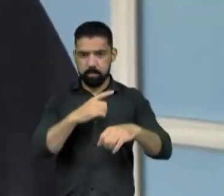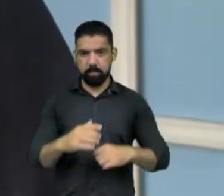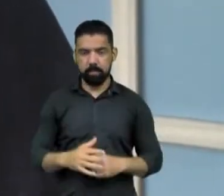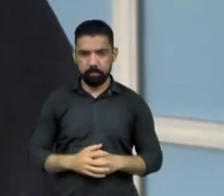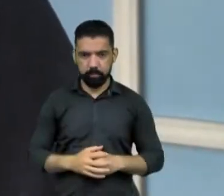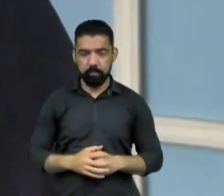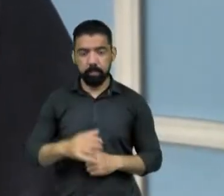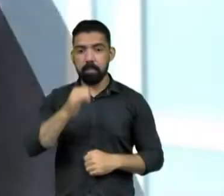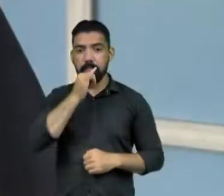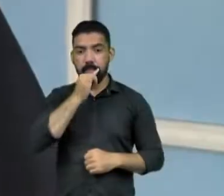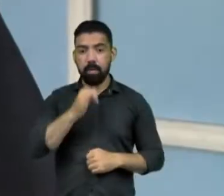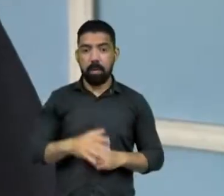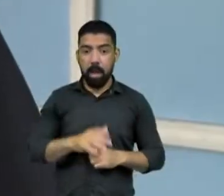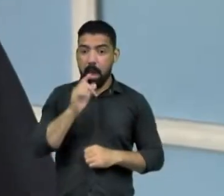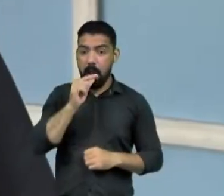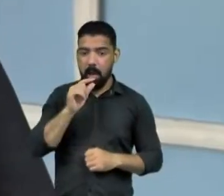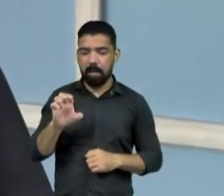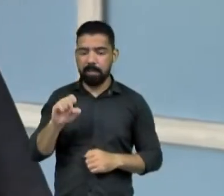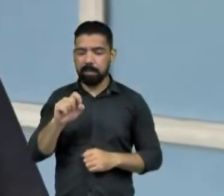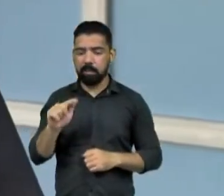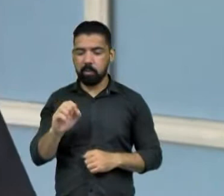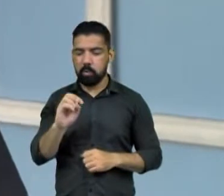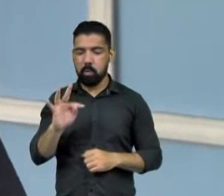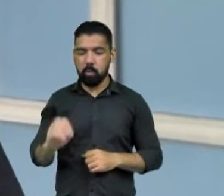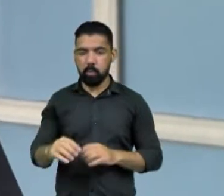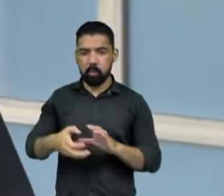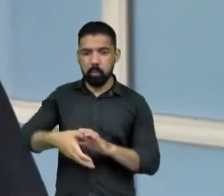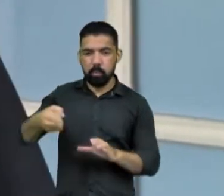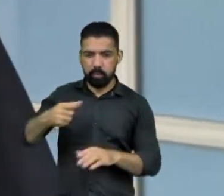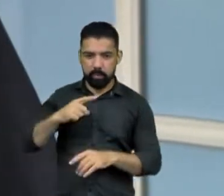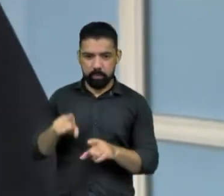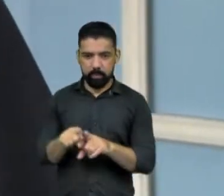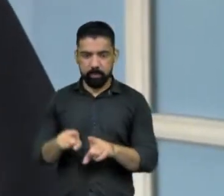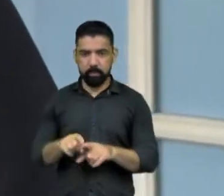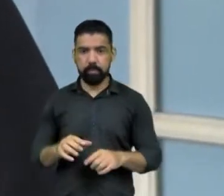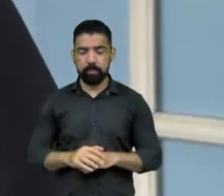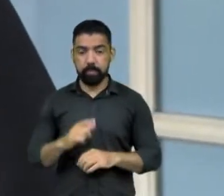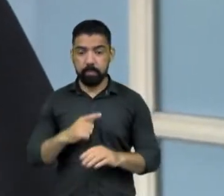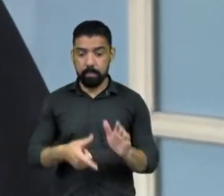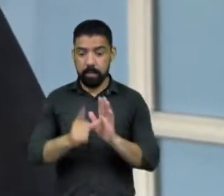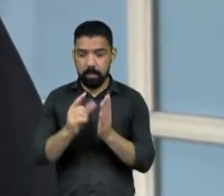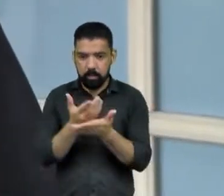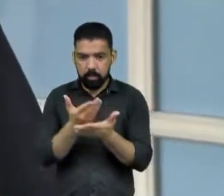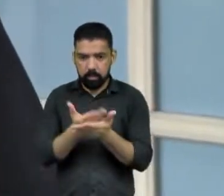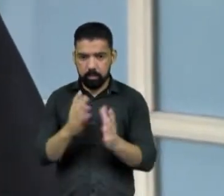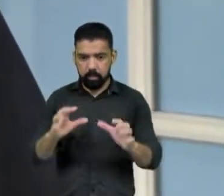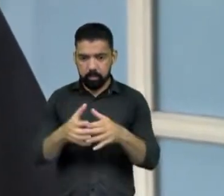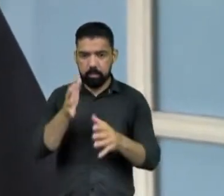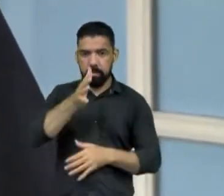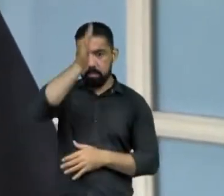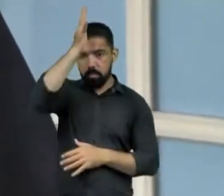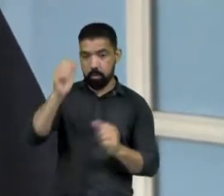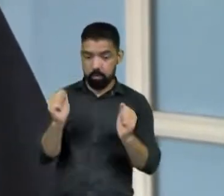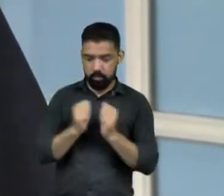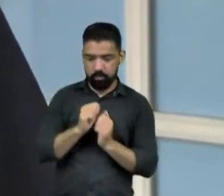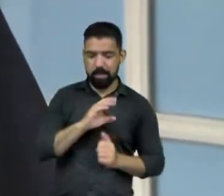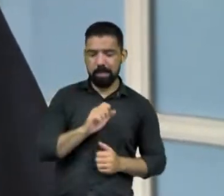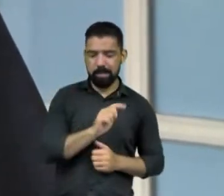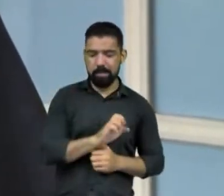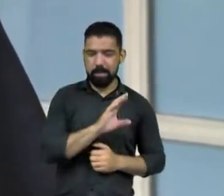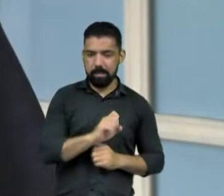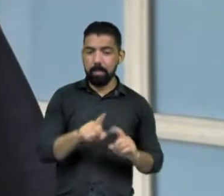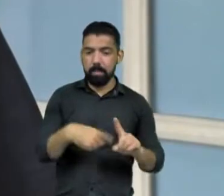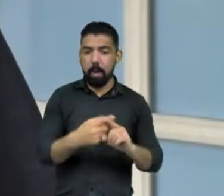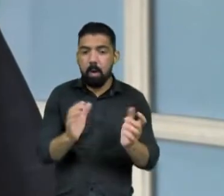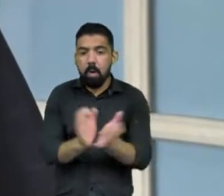esgoto na Grande Fortaleza. Sempre é um estudo, tem a parte de estudo do Corpo Bombeiro com a gente, tem a parte técnica, que a gente